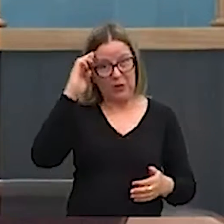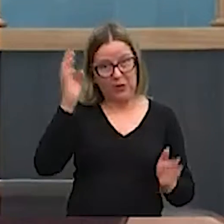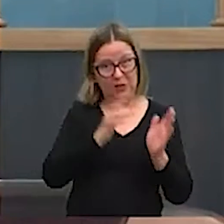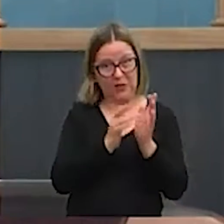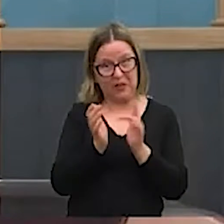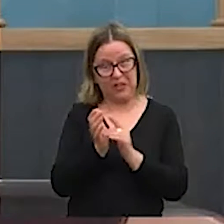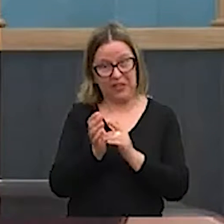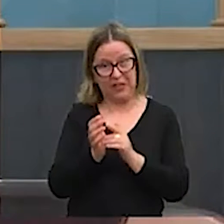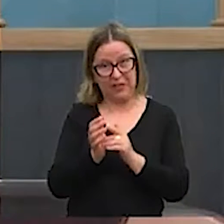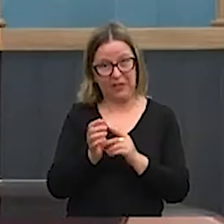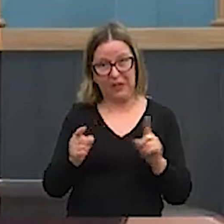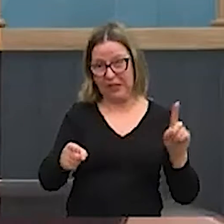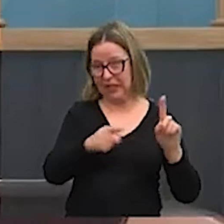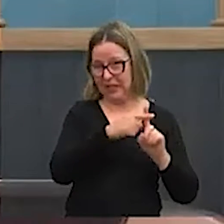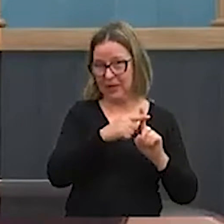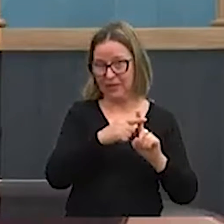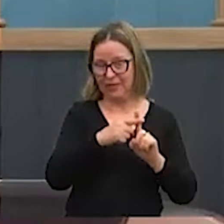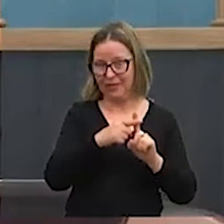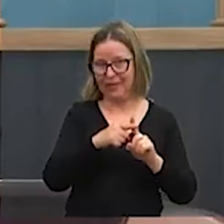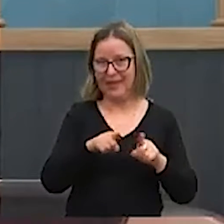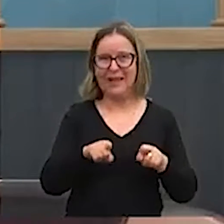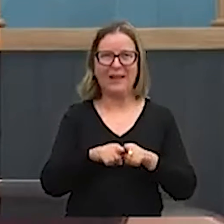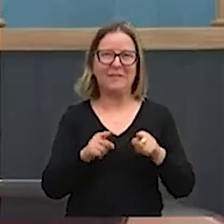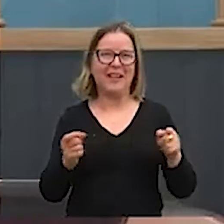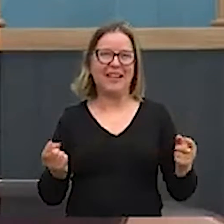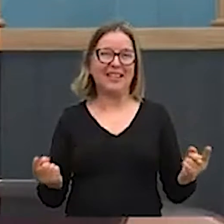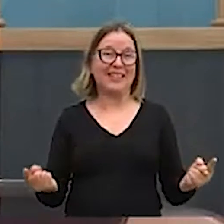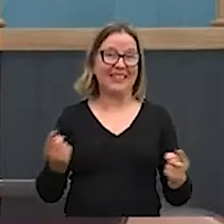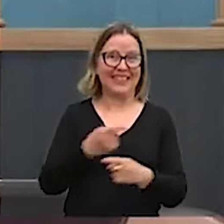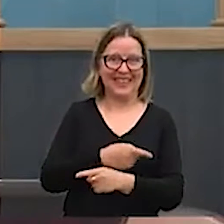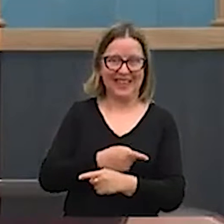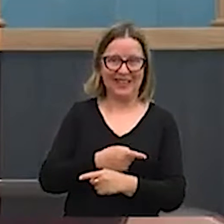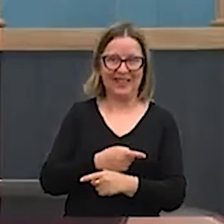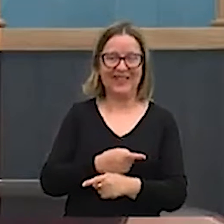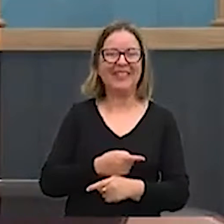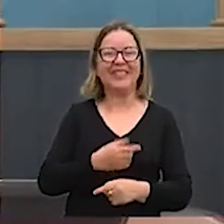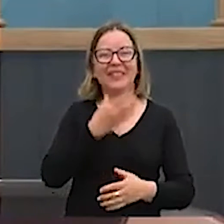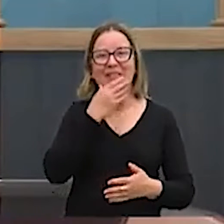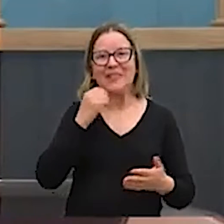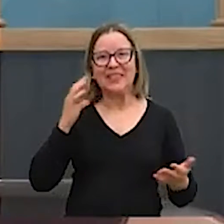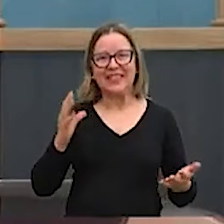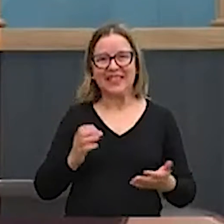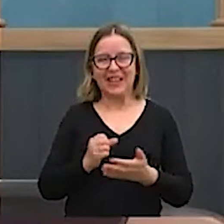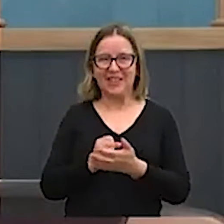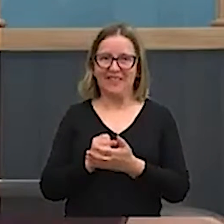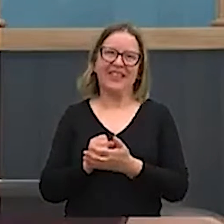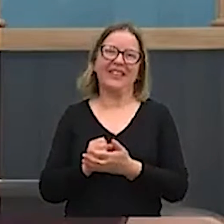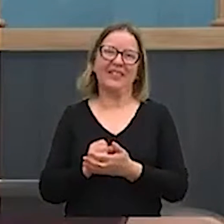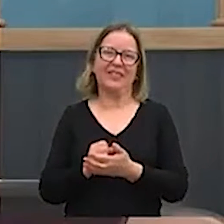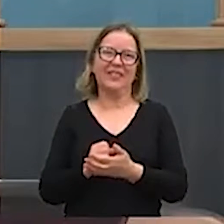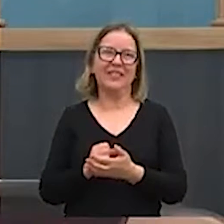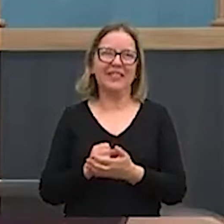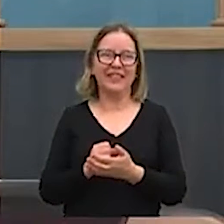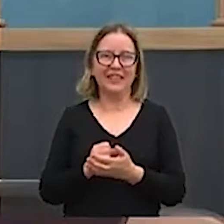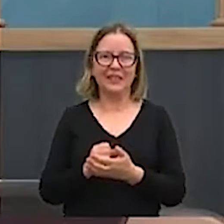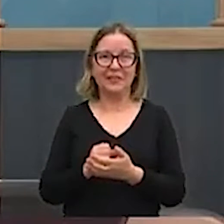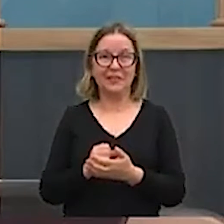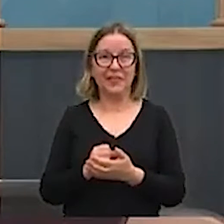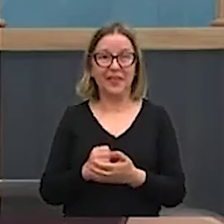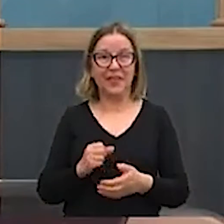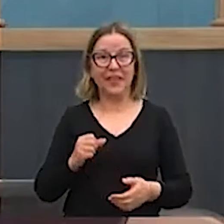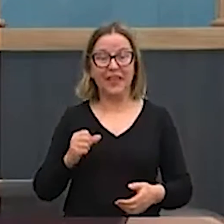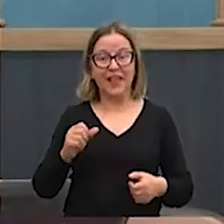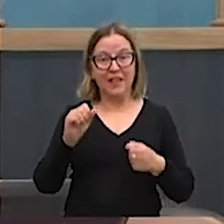o Salvador havia providenciado um caminho de salvação para todos os homens que